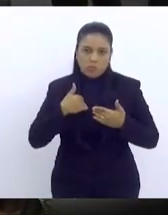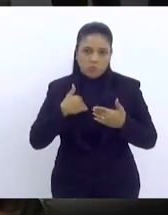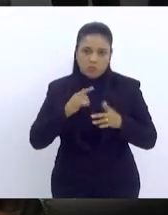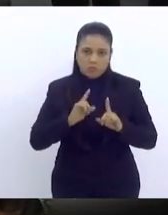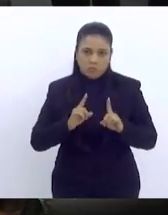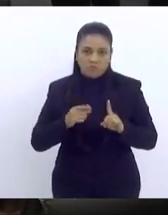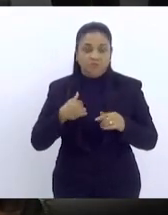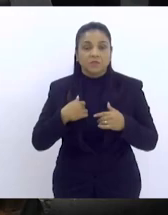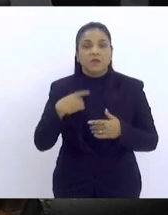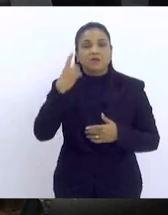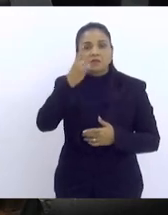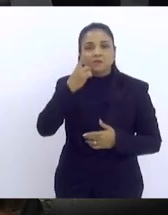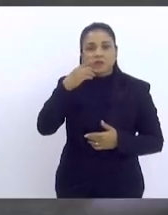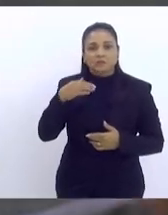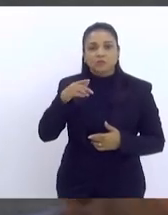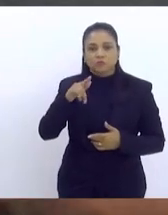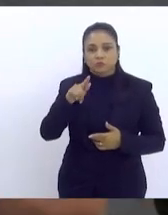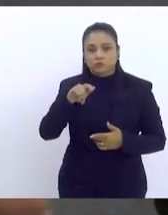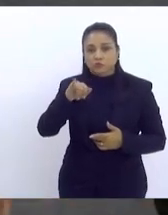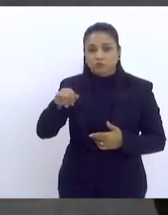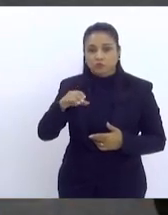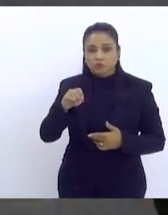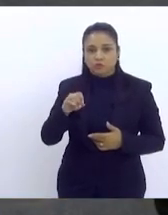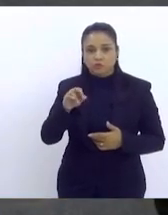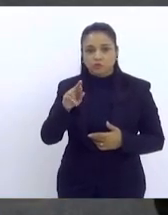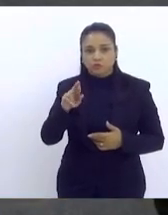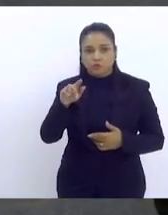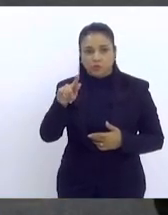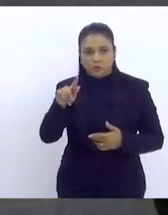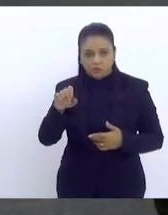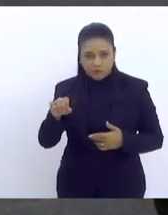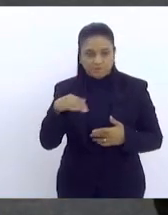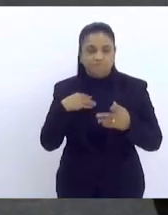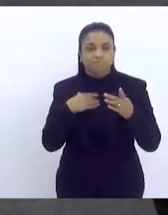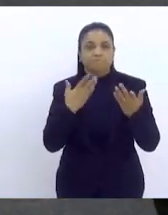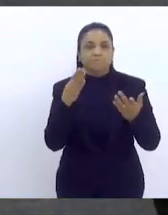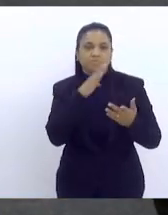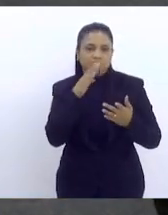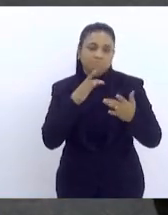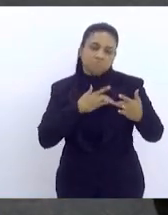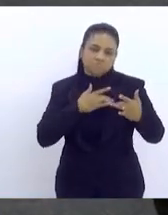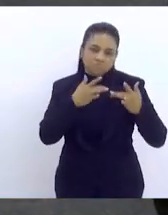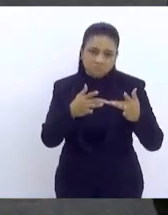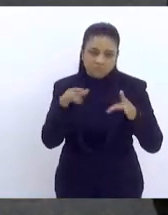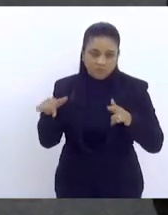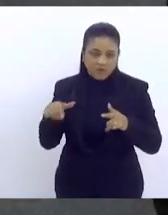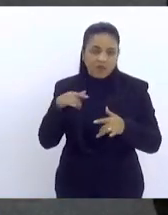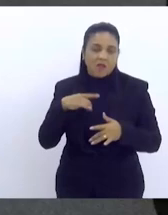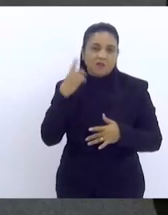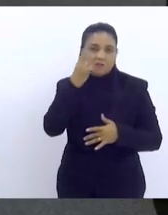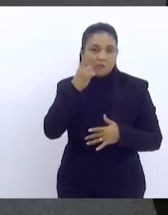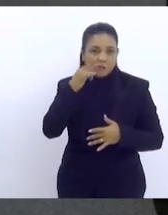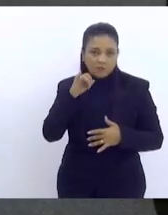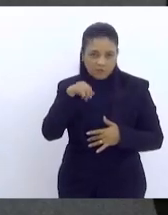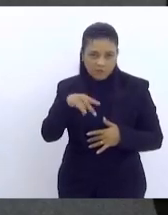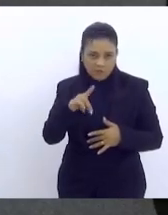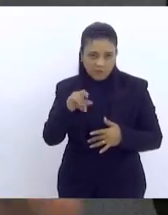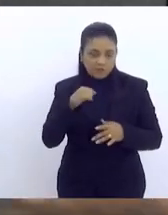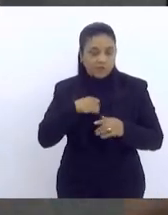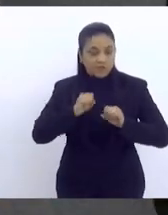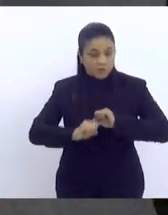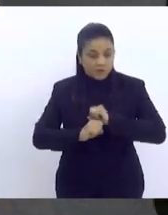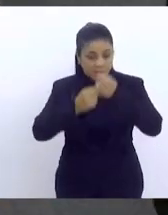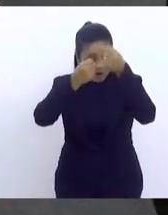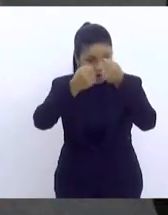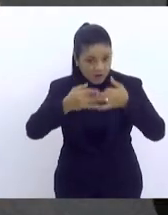Jorge Felipe Neto Presidente um pela ordem breve para me solidarizar com a deputada índio mas só para deixar claro que é